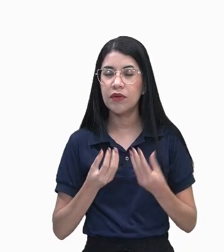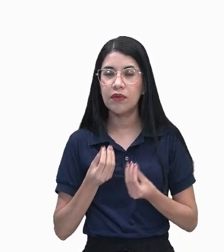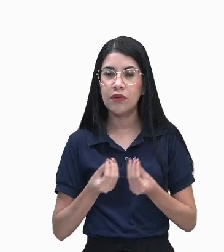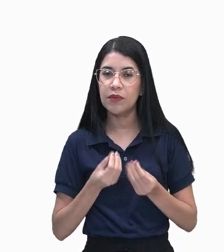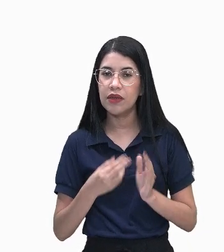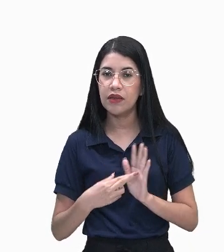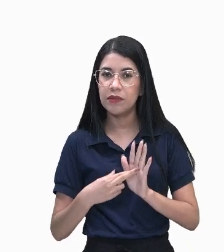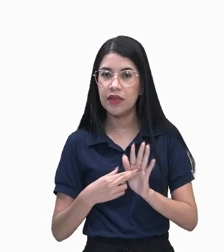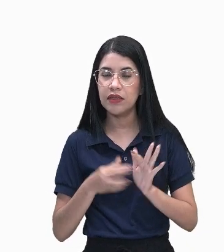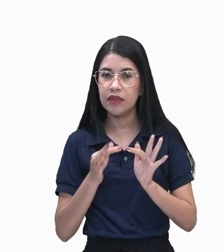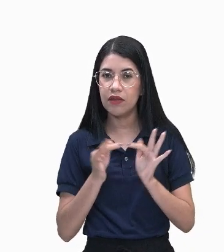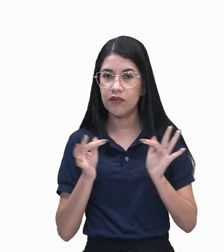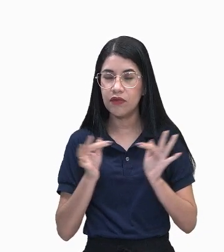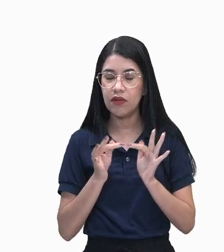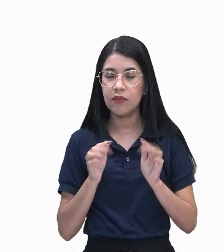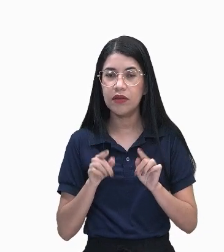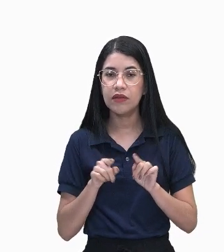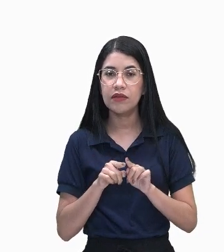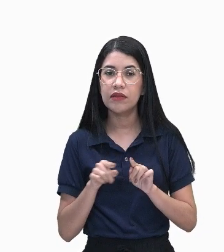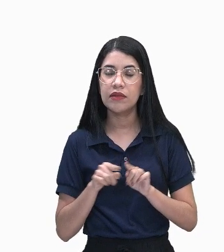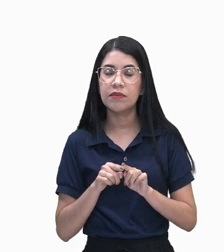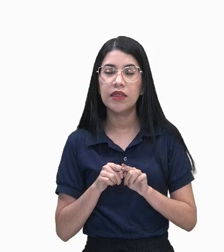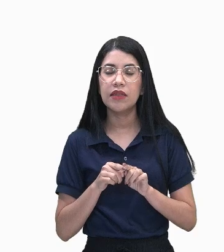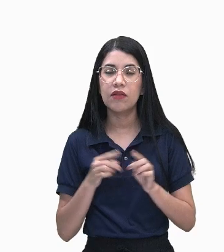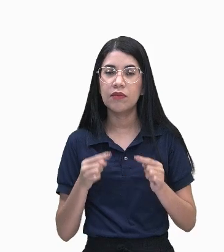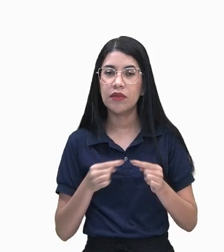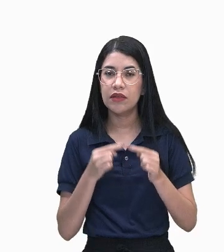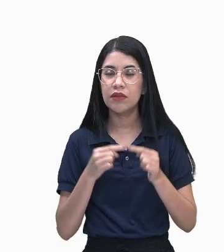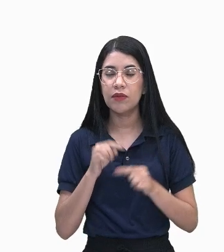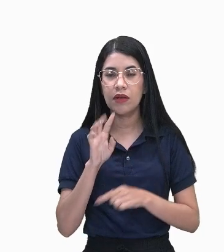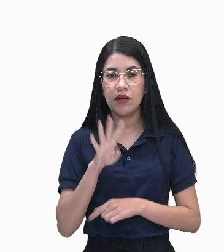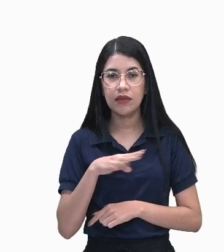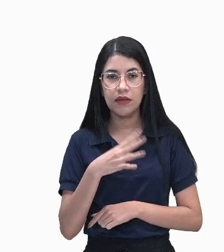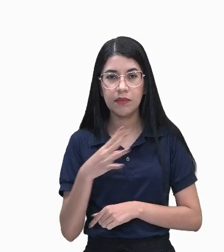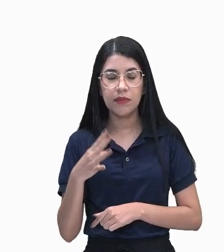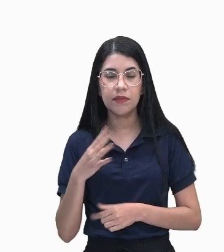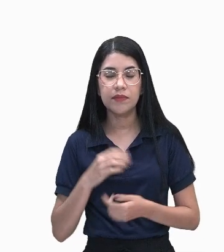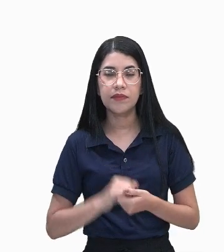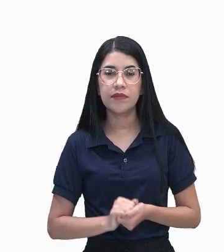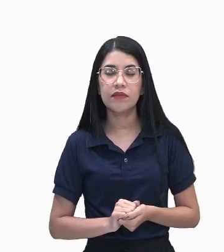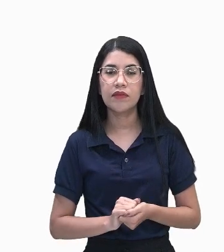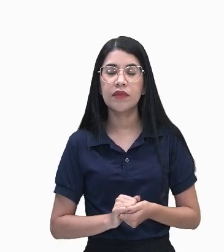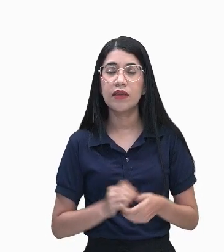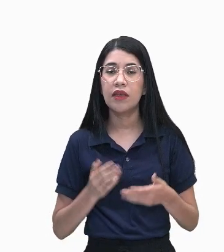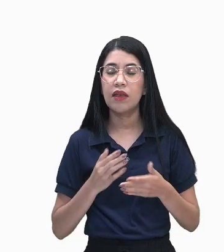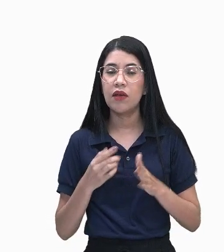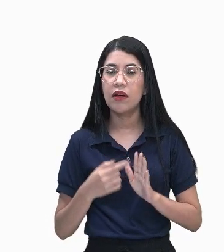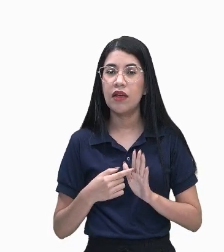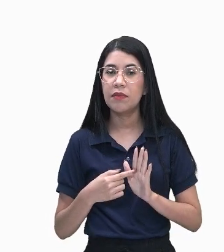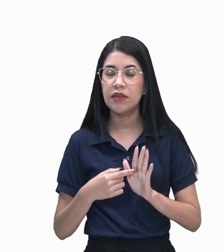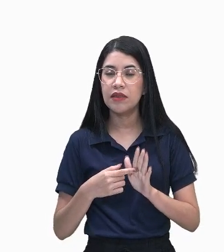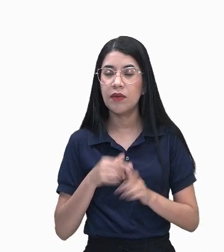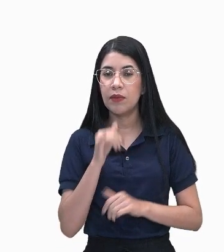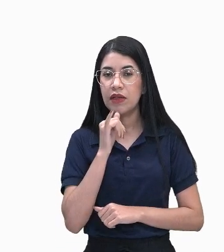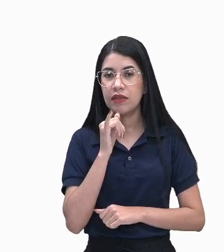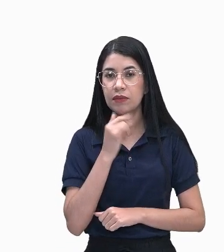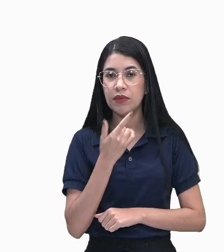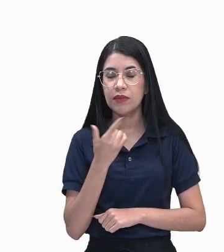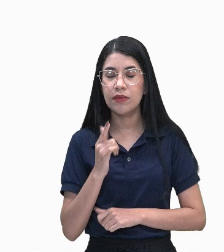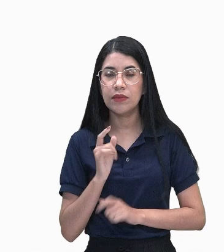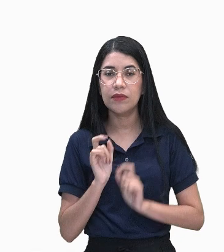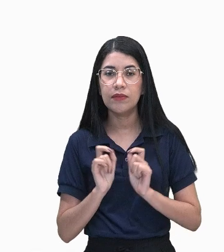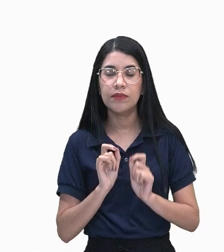fórmula do aumento do preço do café, de acordo com a tabela. Agora vem aqui comigo, porque nós temos aqui uma situação, problema para a gente resolver, que envolve,